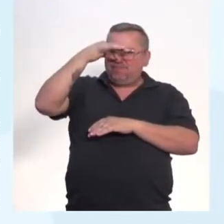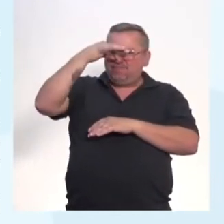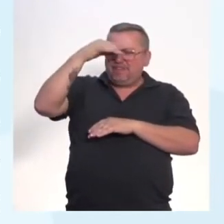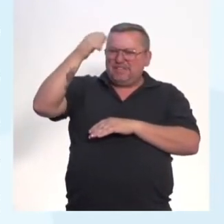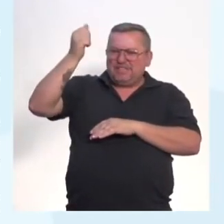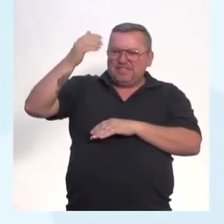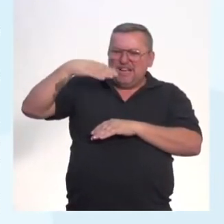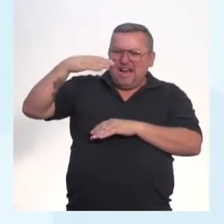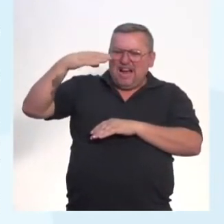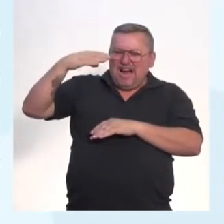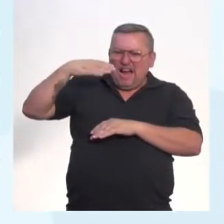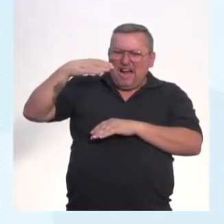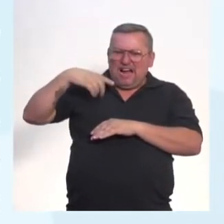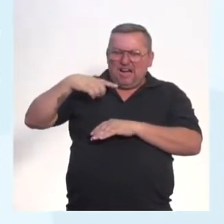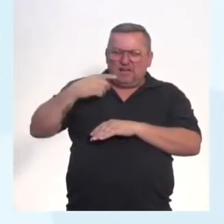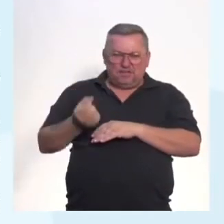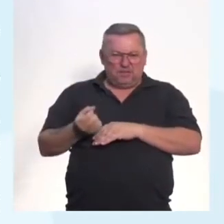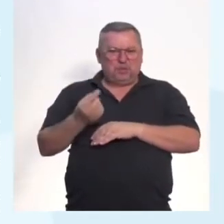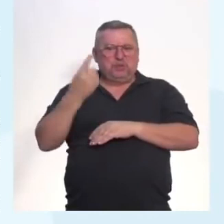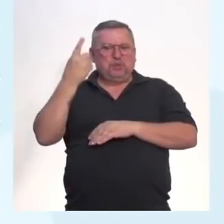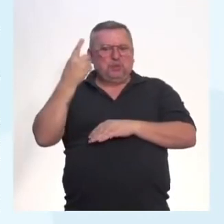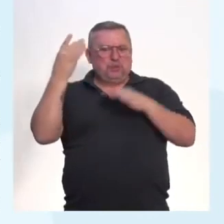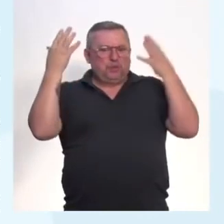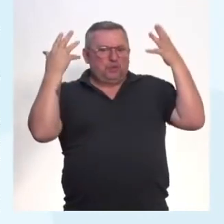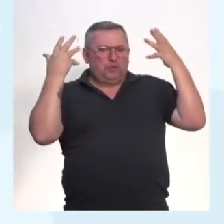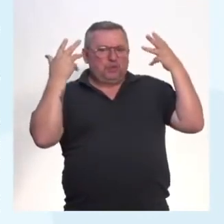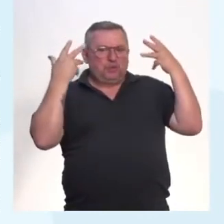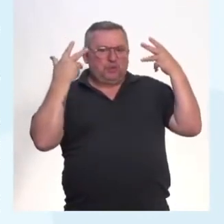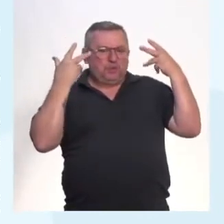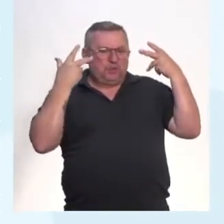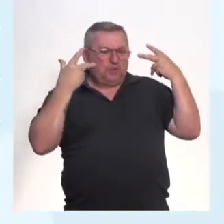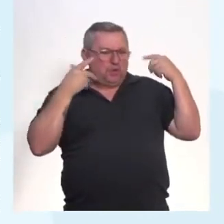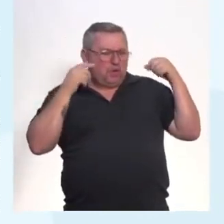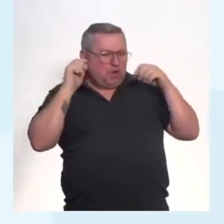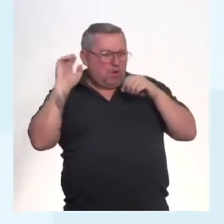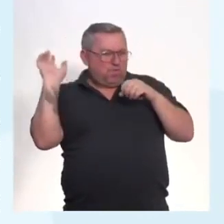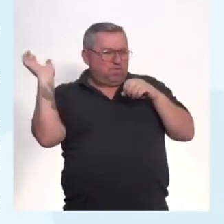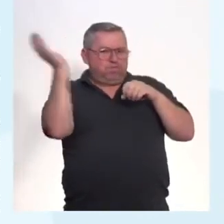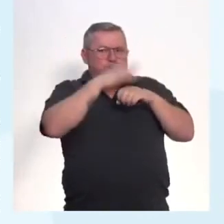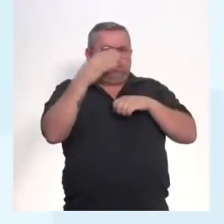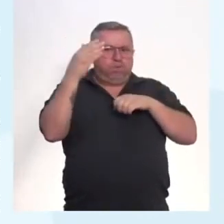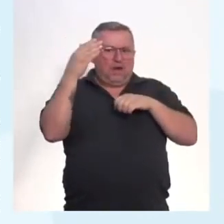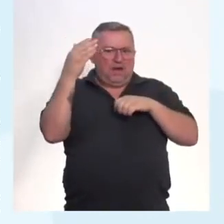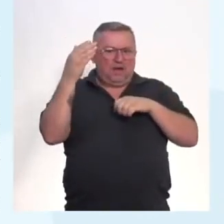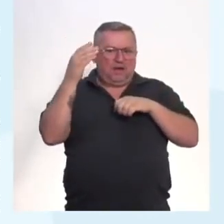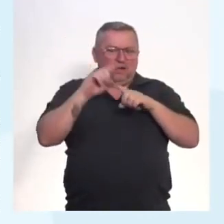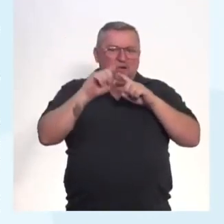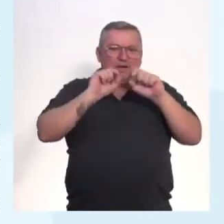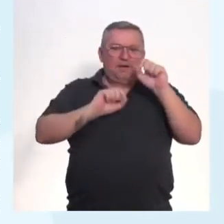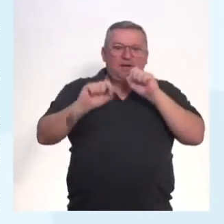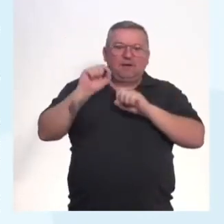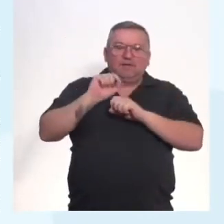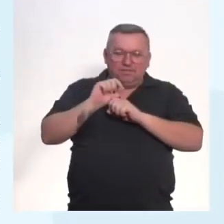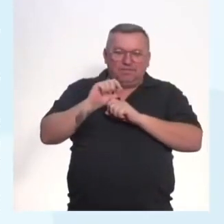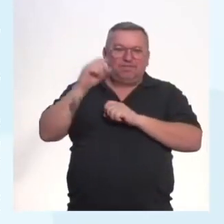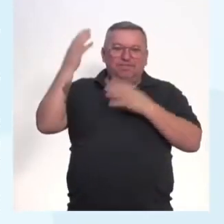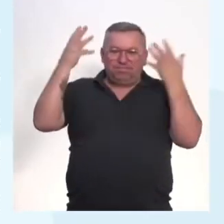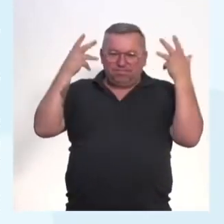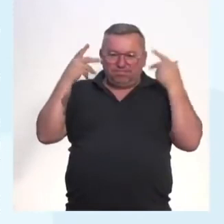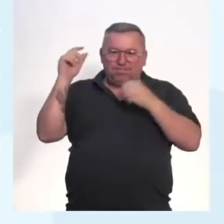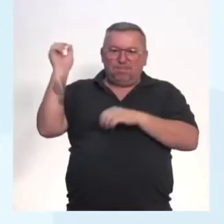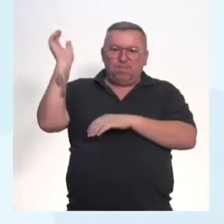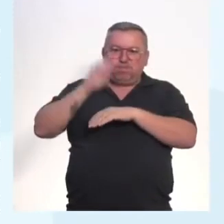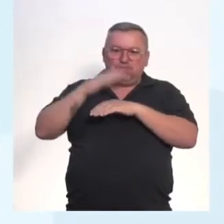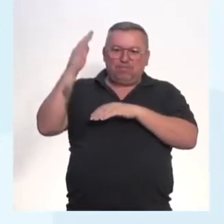focinho. Indignado, o leão deu uma patada no mosquito. Ah, o leão dá patada mesmo, né, Pro? Verdade.